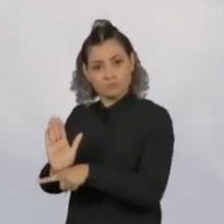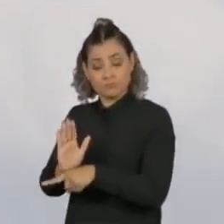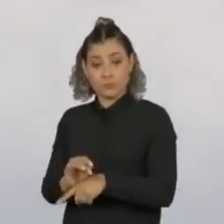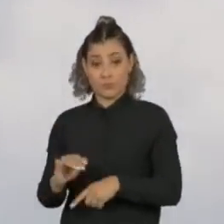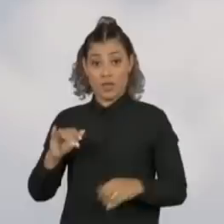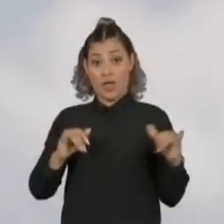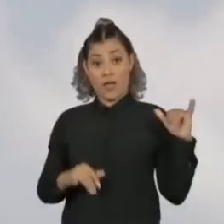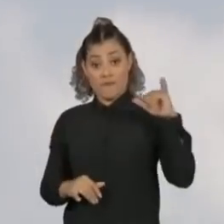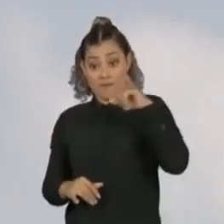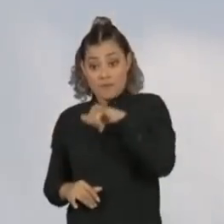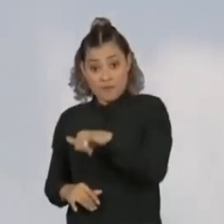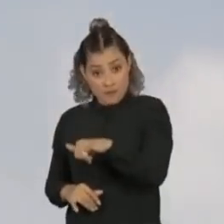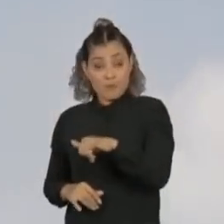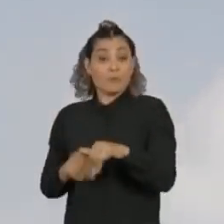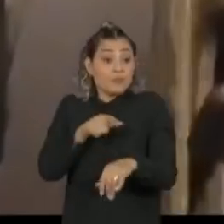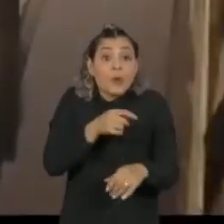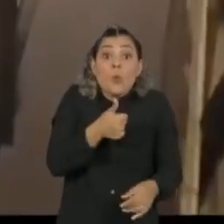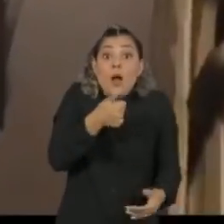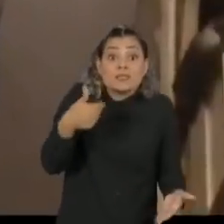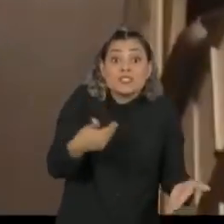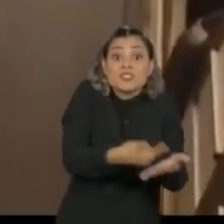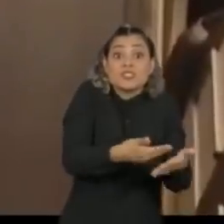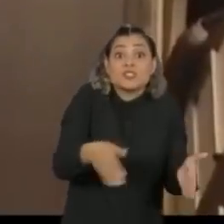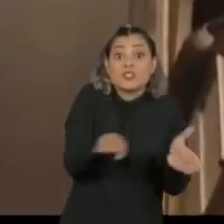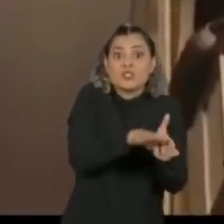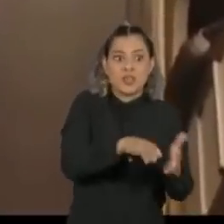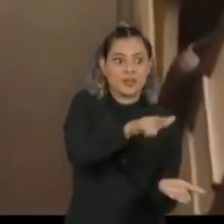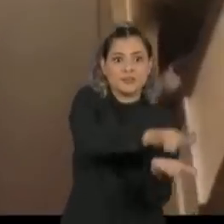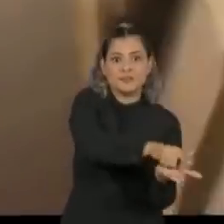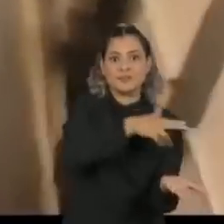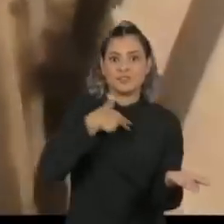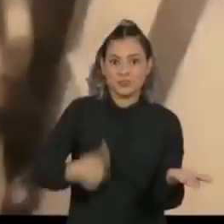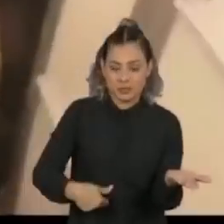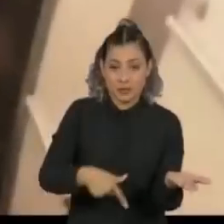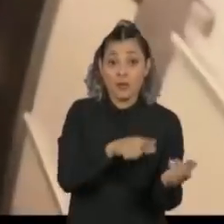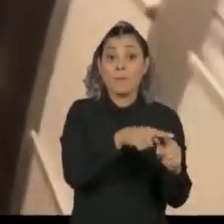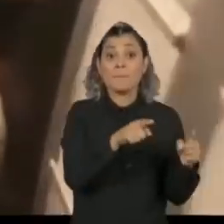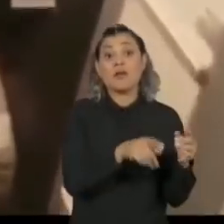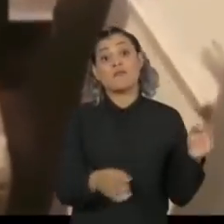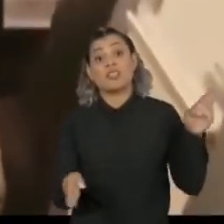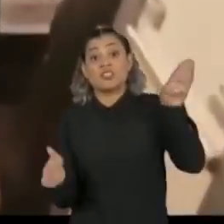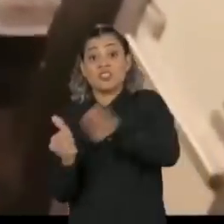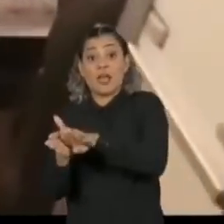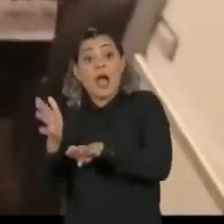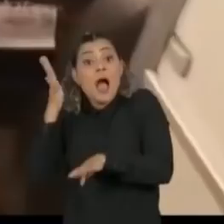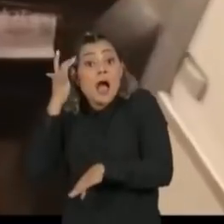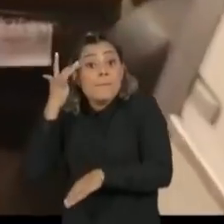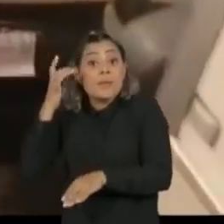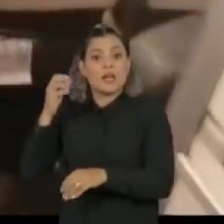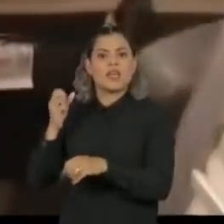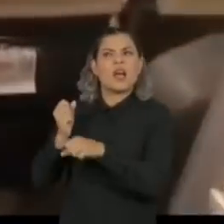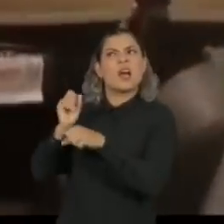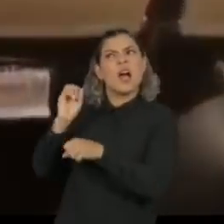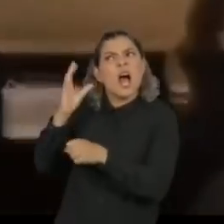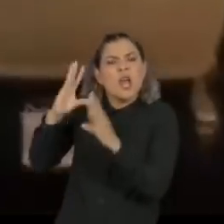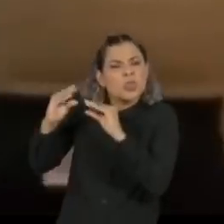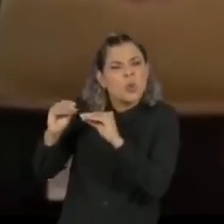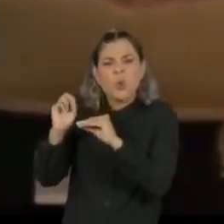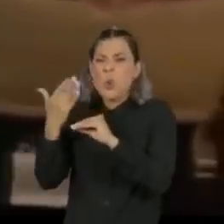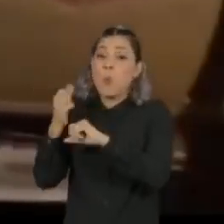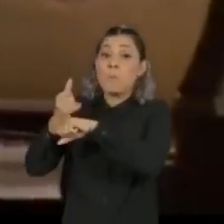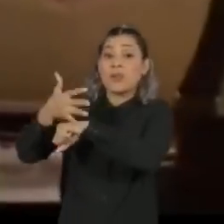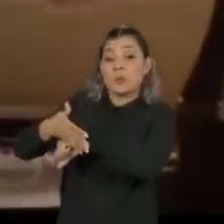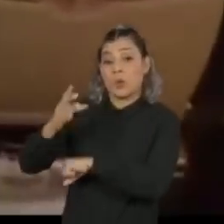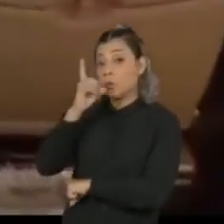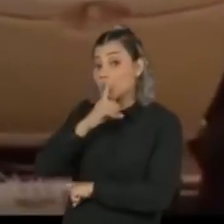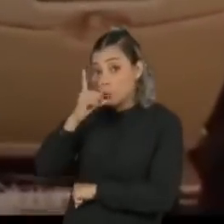devem aterrissar em Wuhan daqui a pouco. A chegada ao Brasil está prevista para a noite de amanhã ou madrugada de domingo. Em relação ao